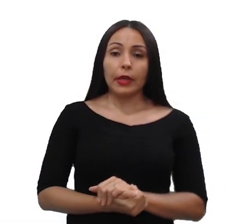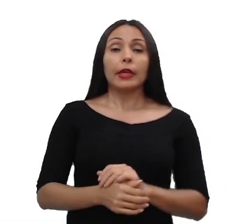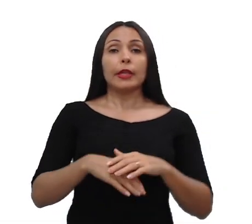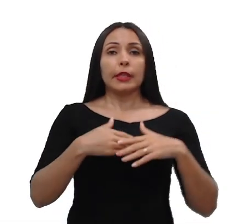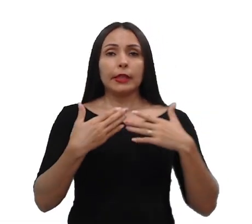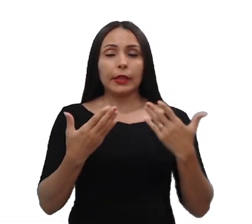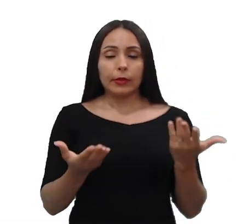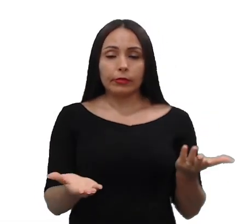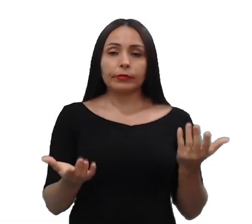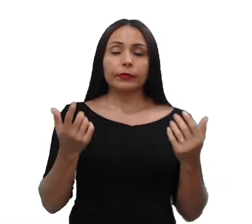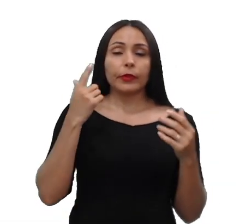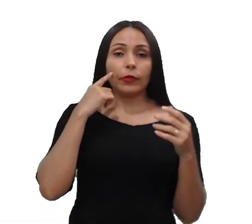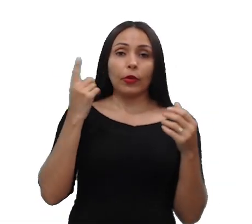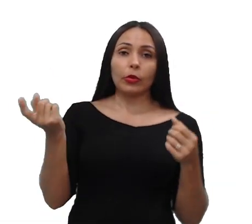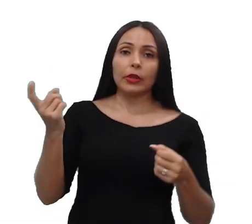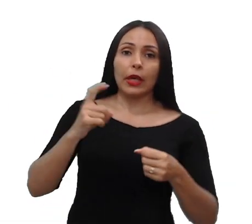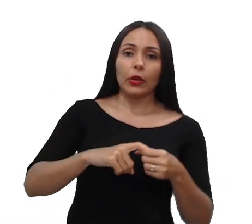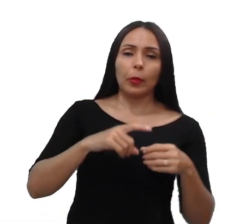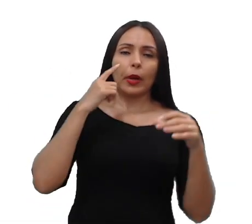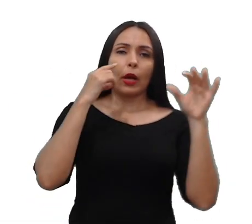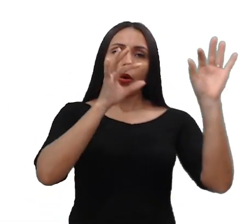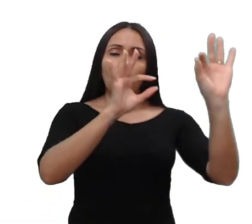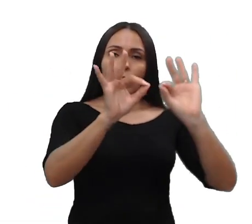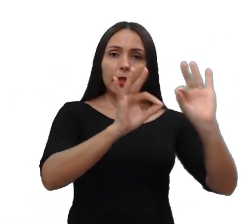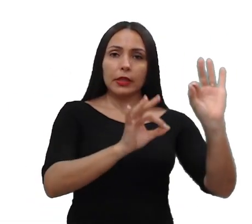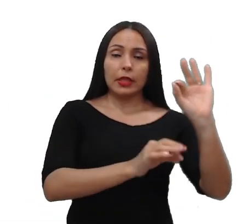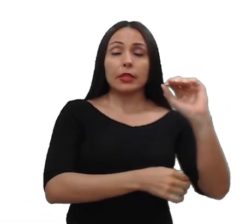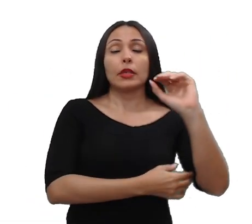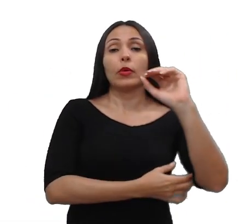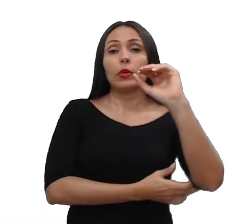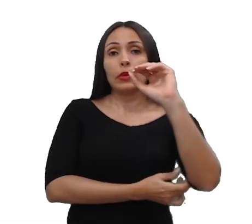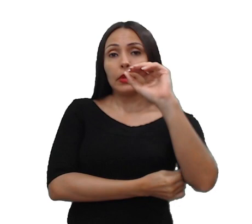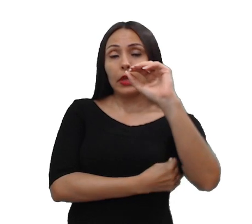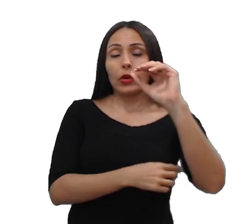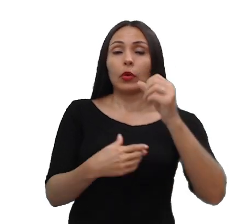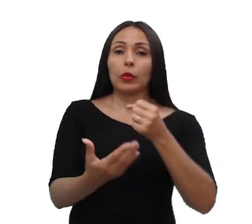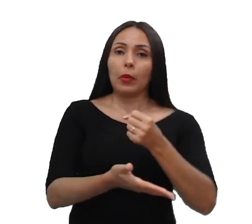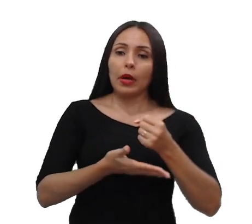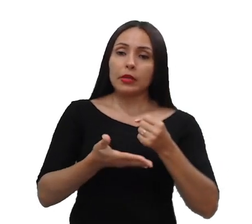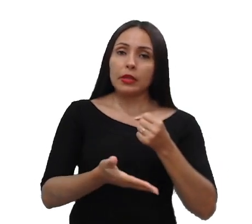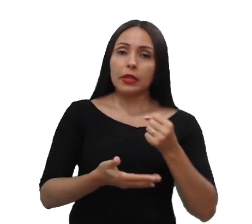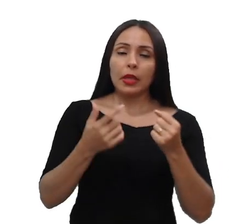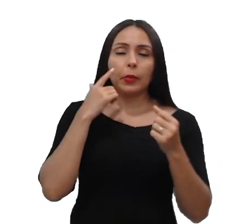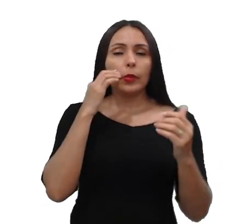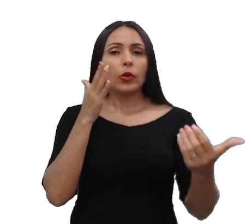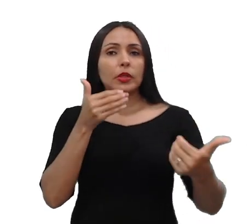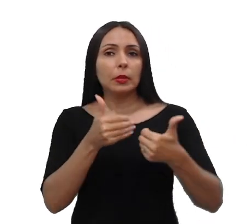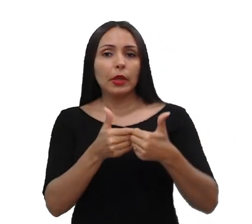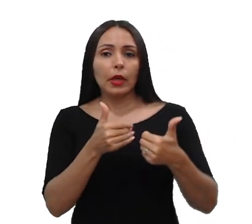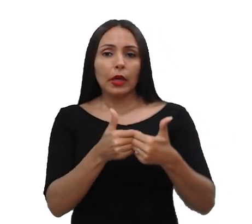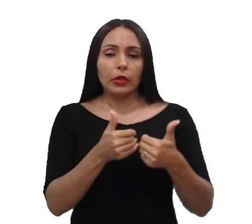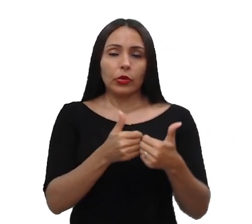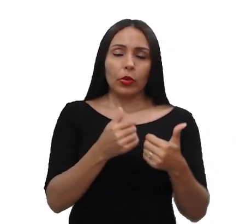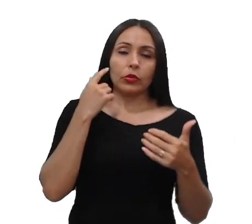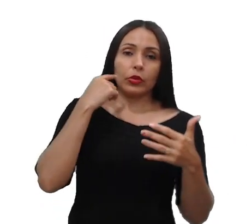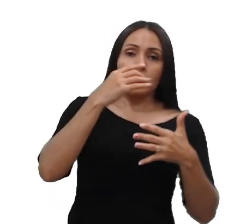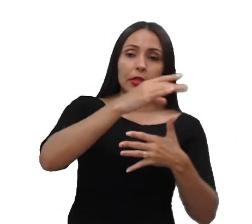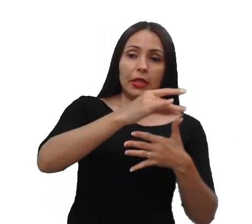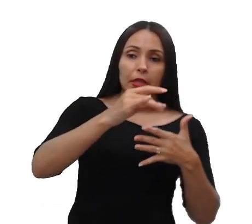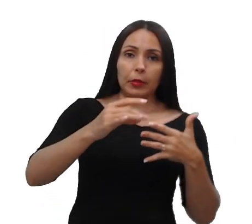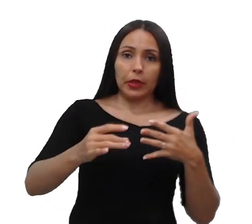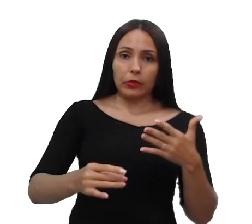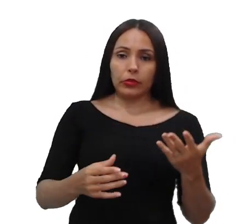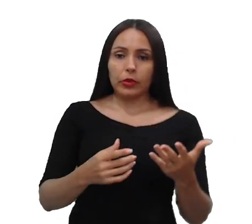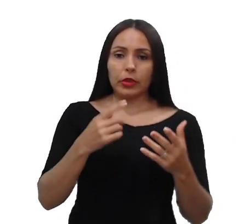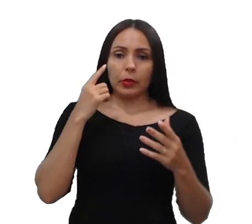proximidade voltada para a decoração, ela se baseia nesse princípio. A proximidade diz que quando os elementos são